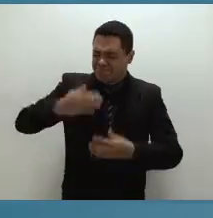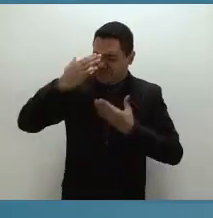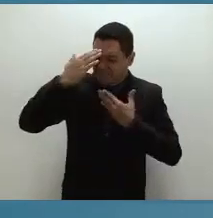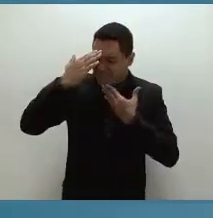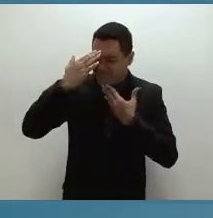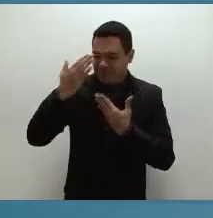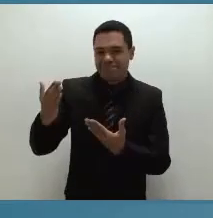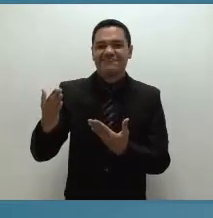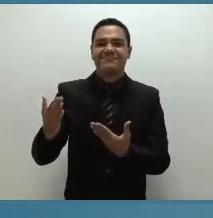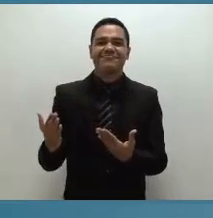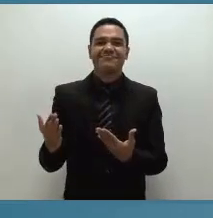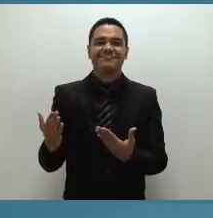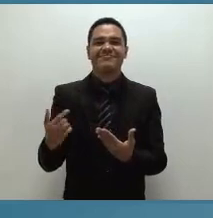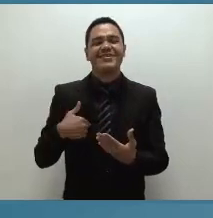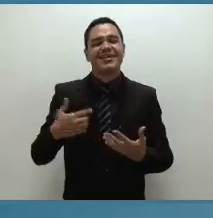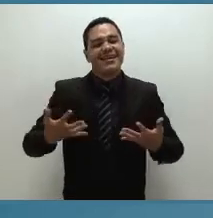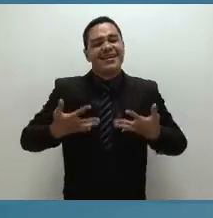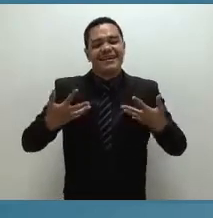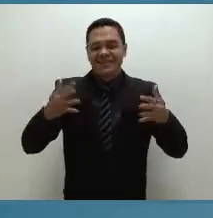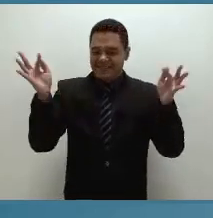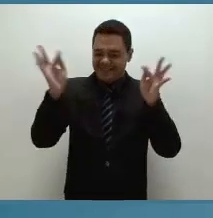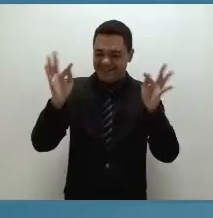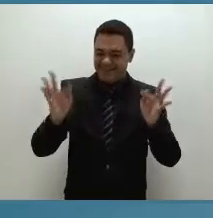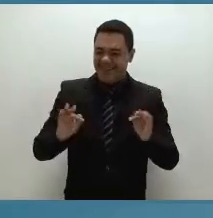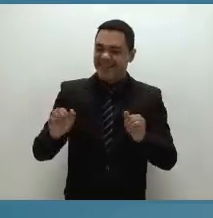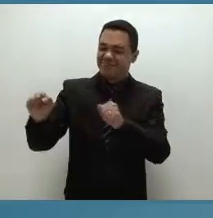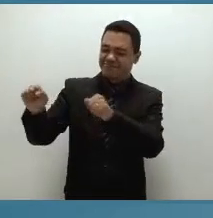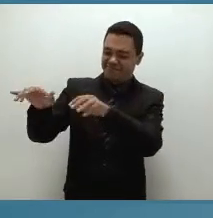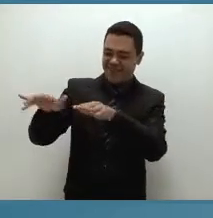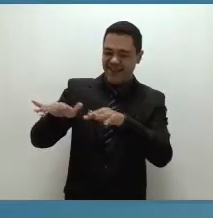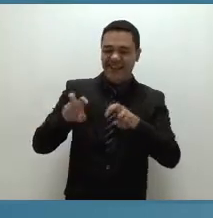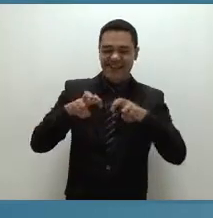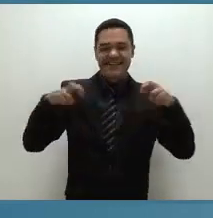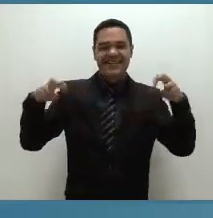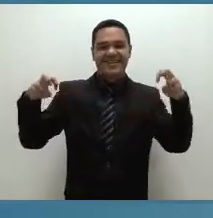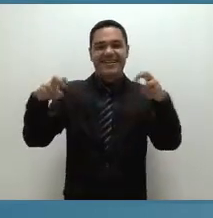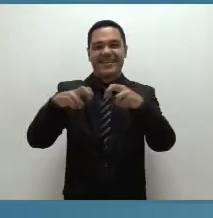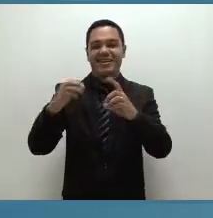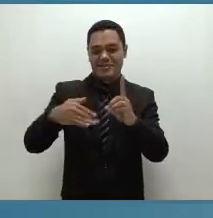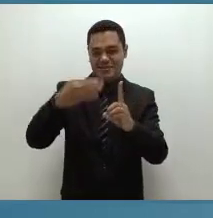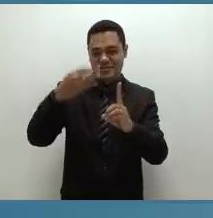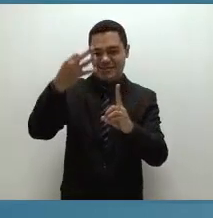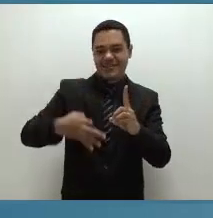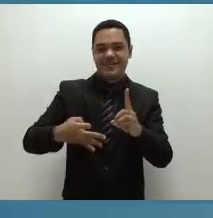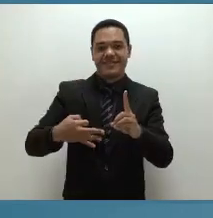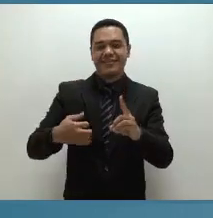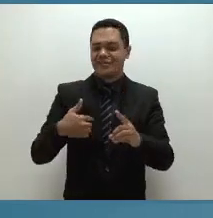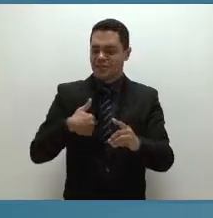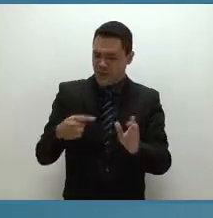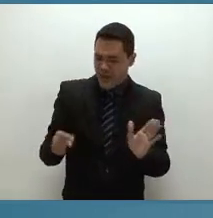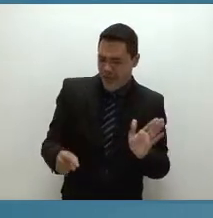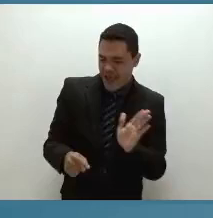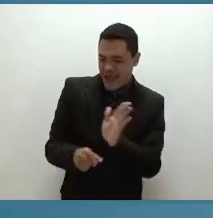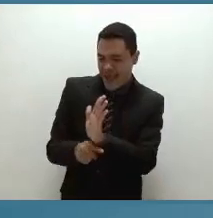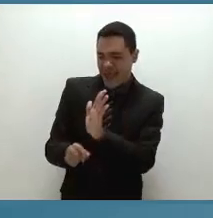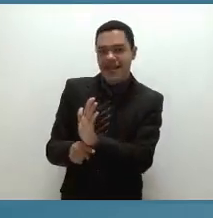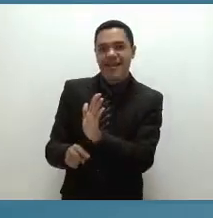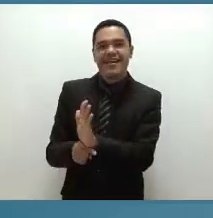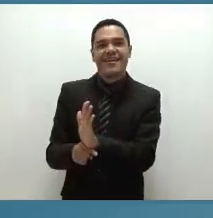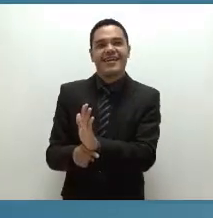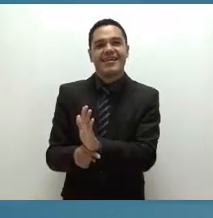que eu tenho que ter uma coisa barra agora e o que eu queria poder te ajudar muito de